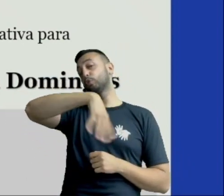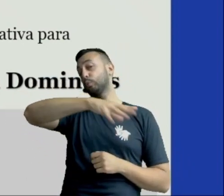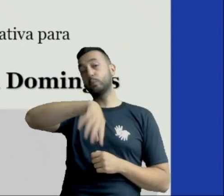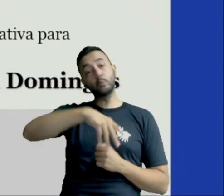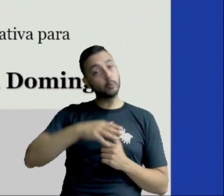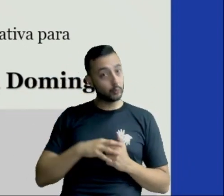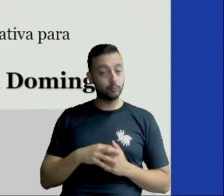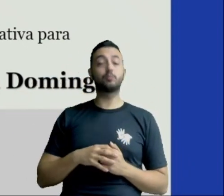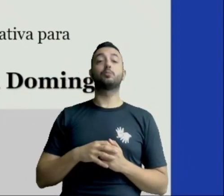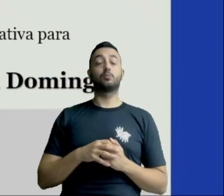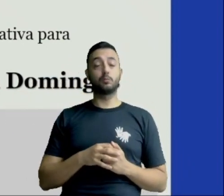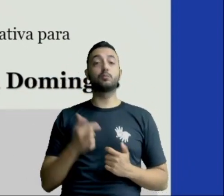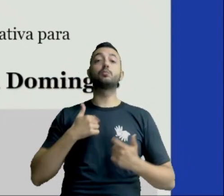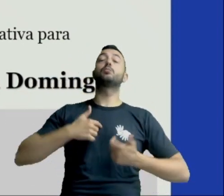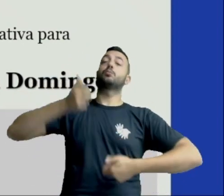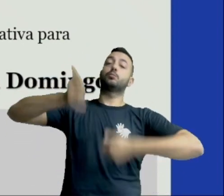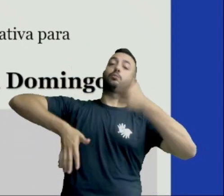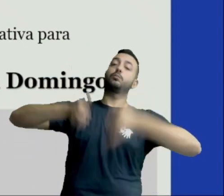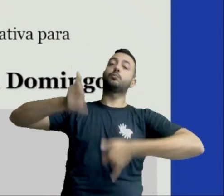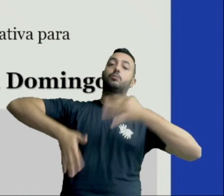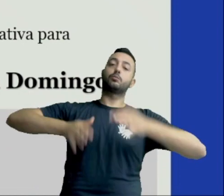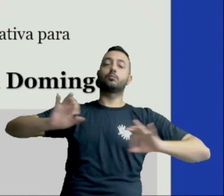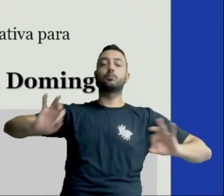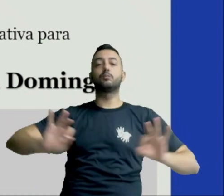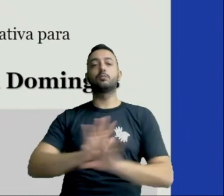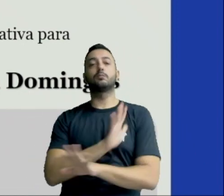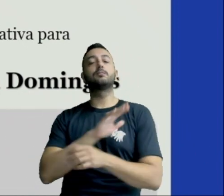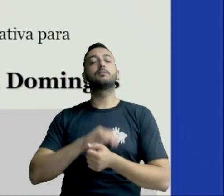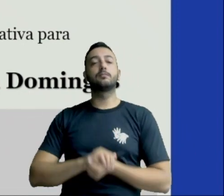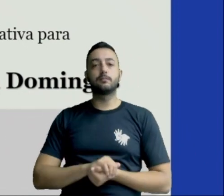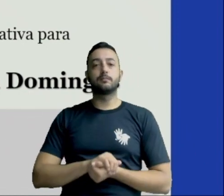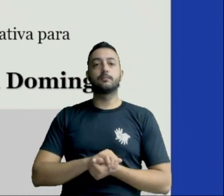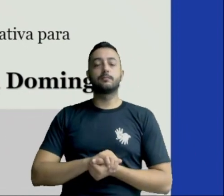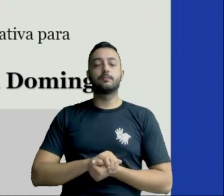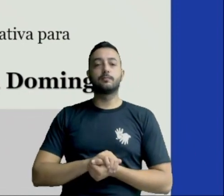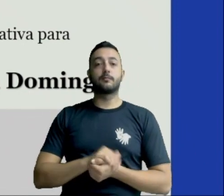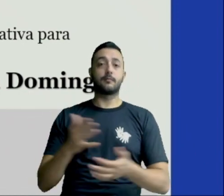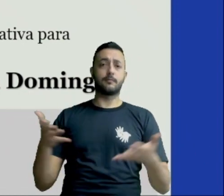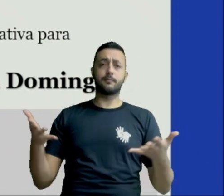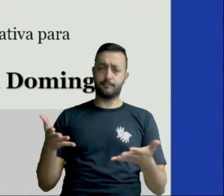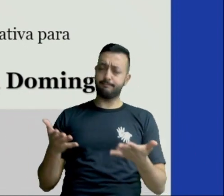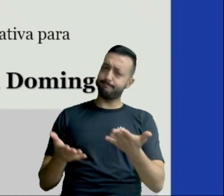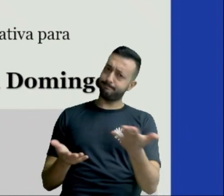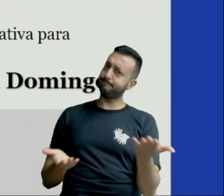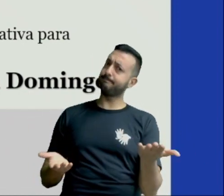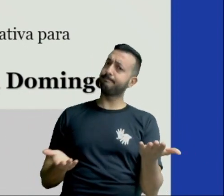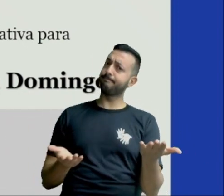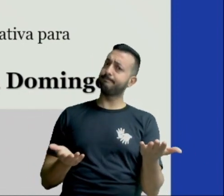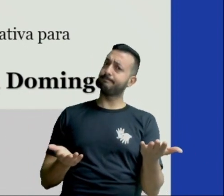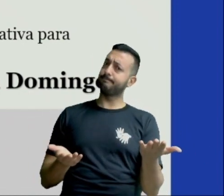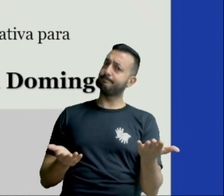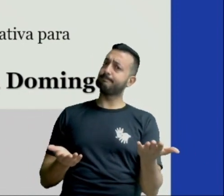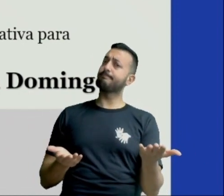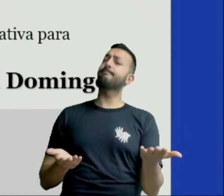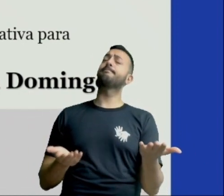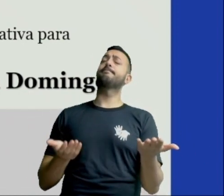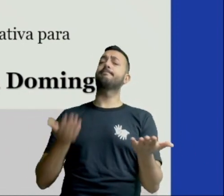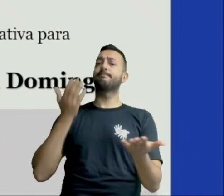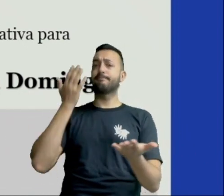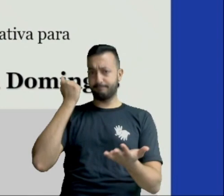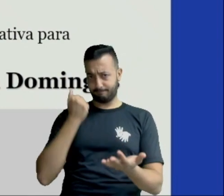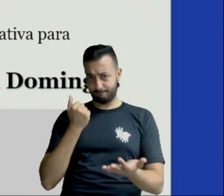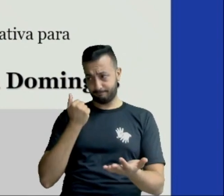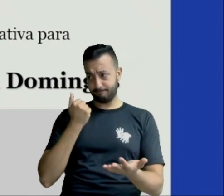isso para que a nossa descrição seja completa. Agora, amados, vamos